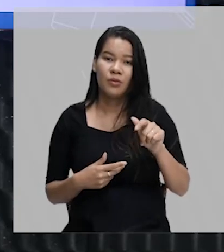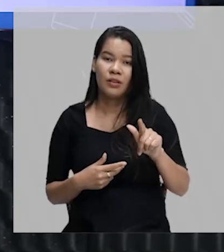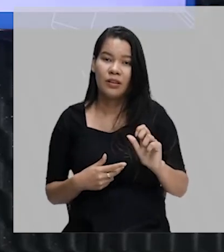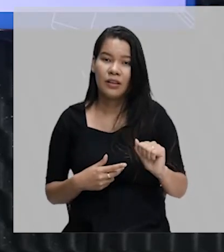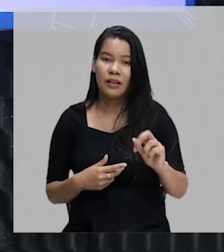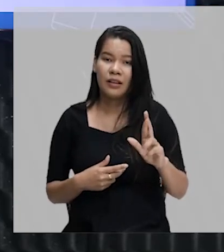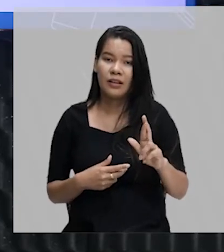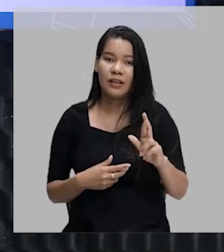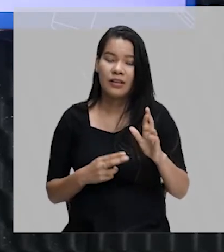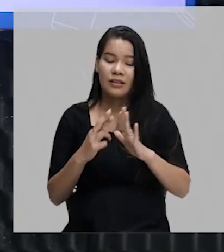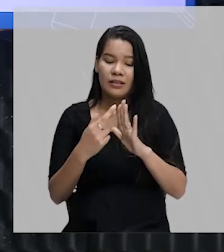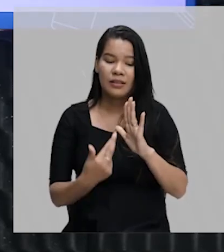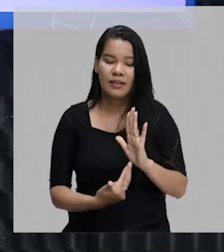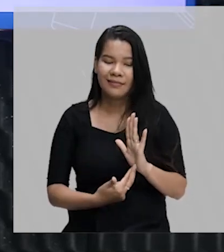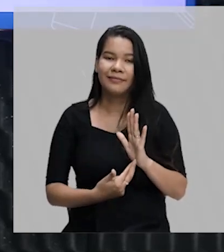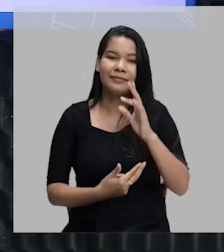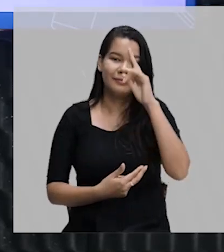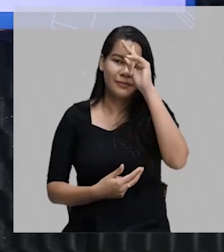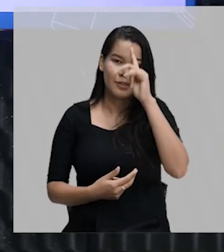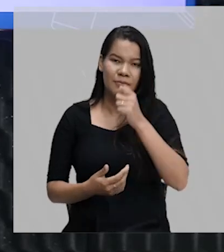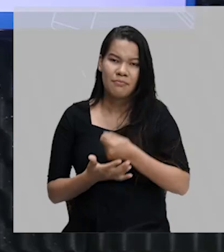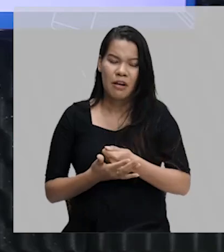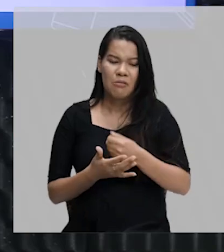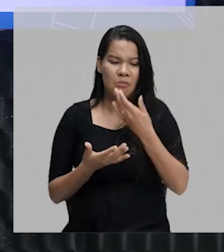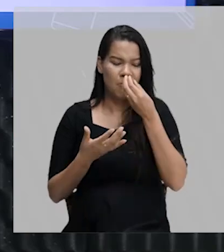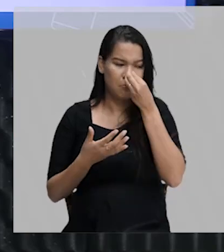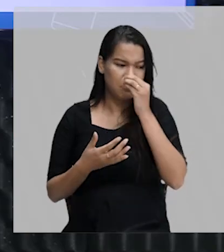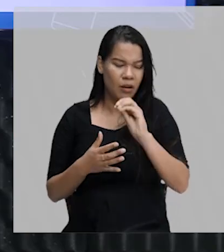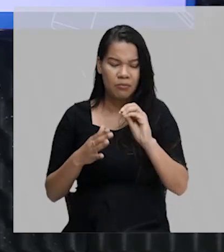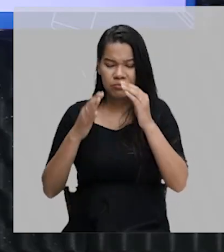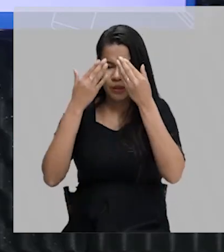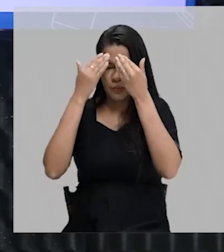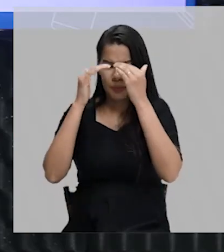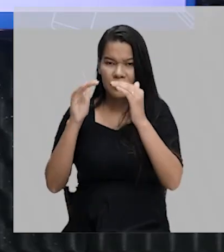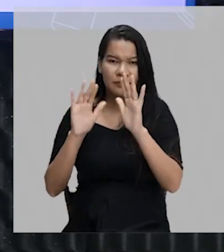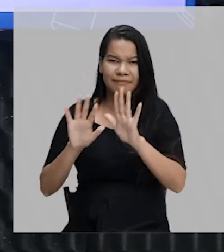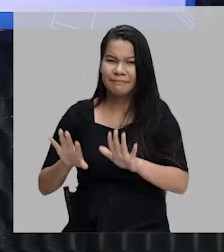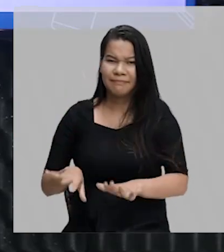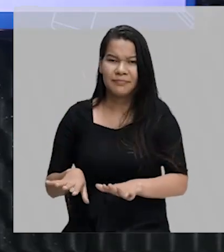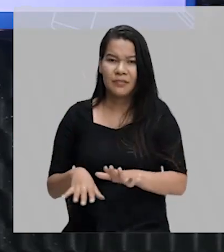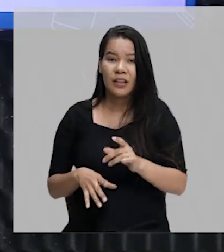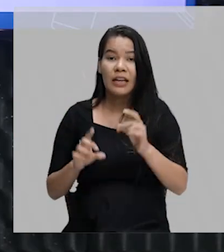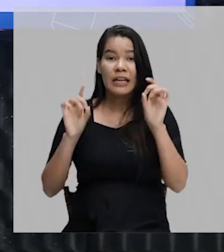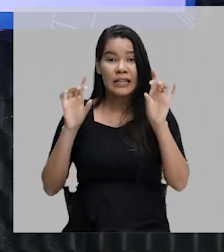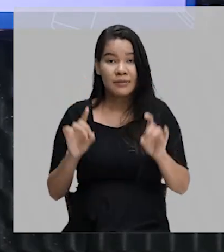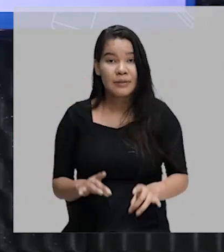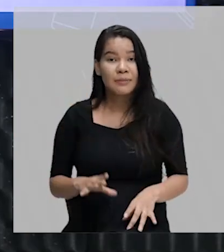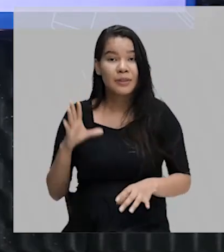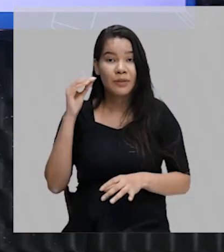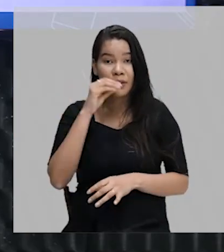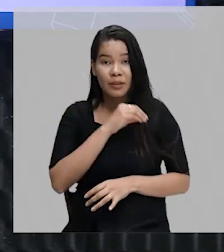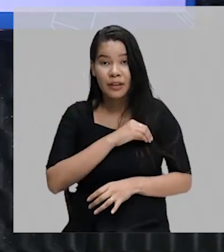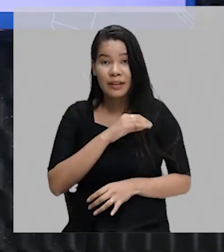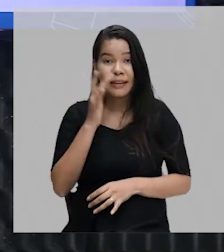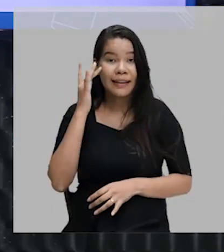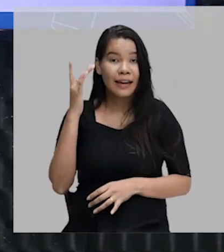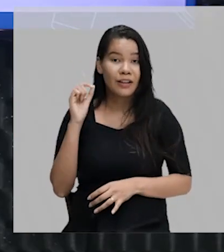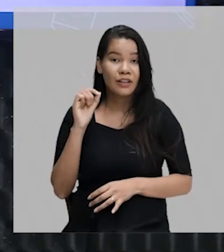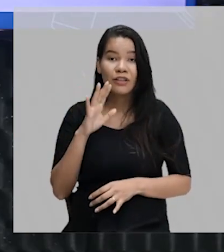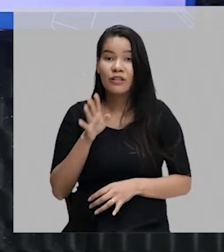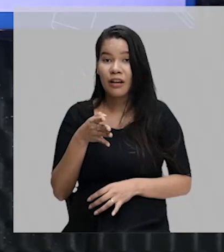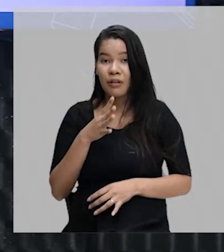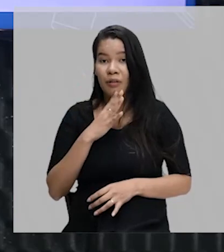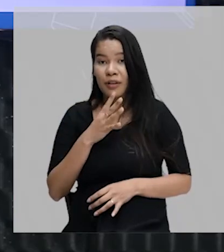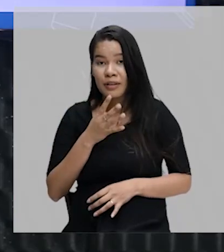Principalmente o adolescente, tá? Ele acha que ele já conhece muito, que ele consegue se defender, tá? E que é